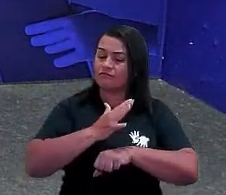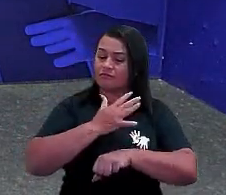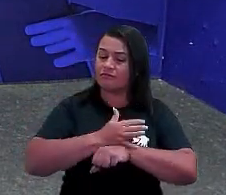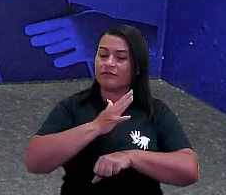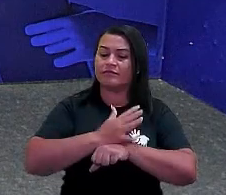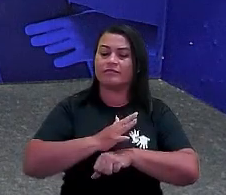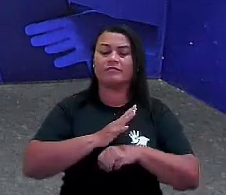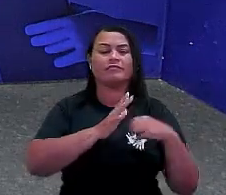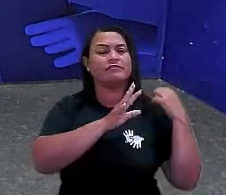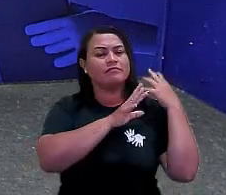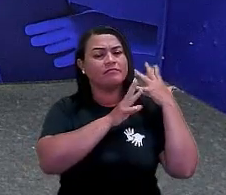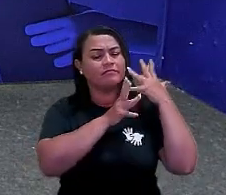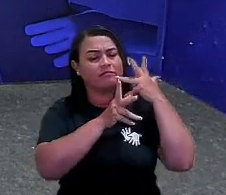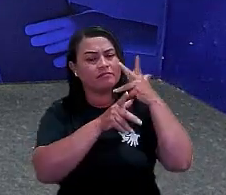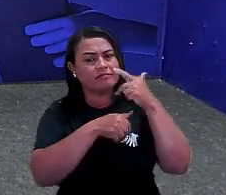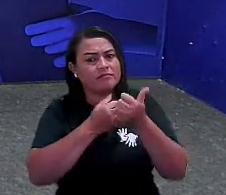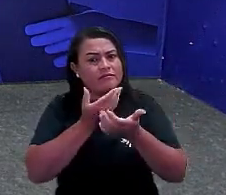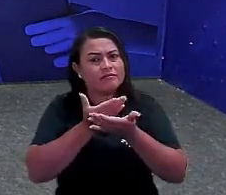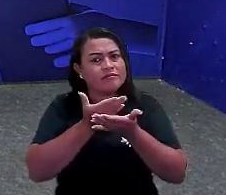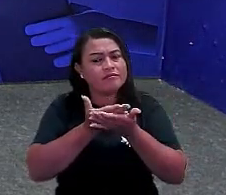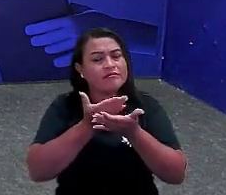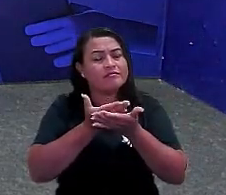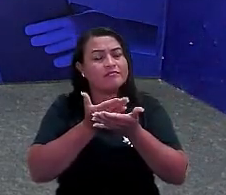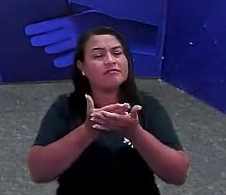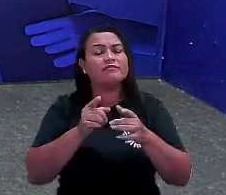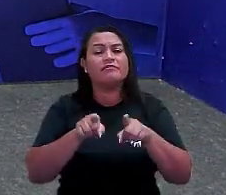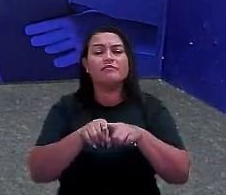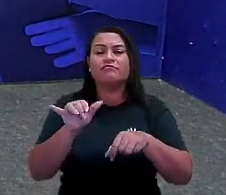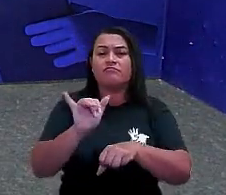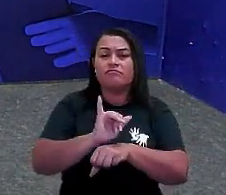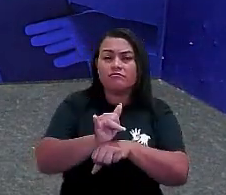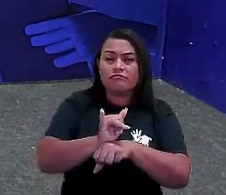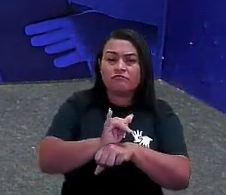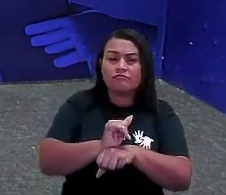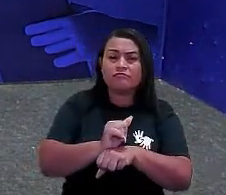vá revisando, vai lá no YouTube, revisa as